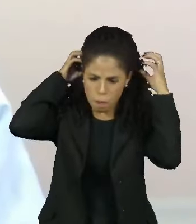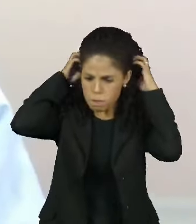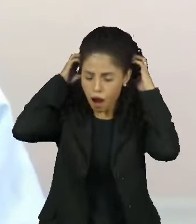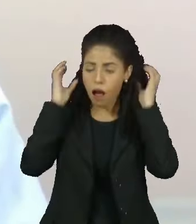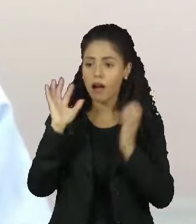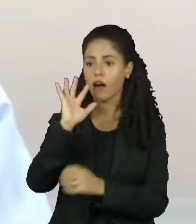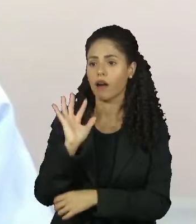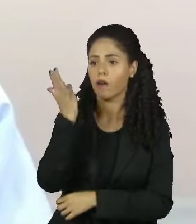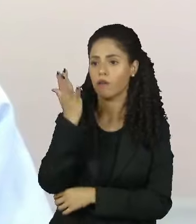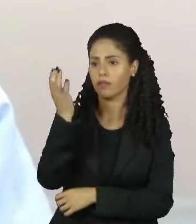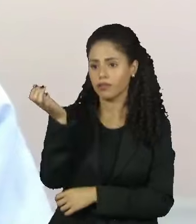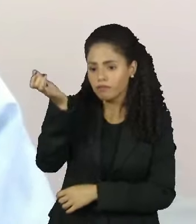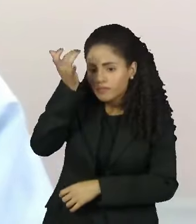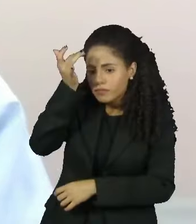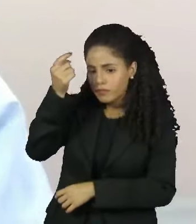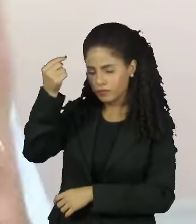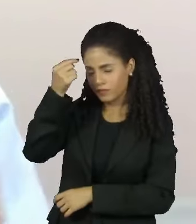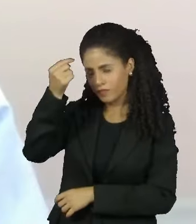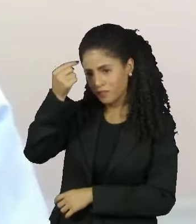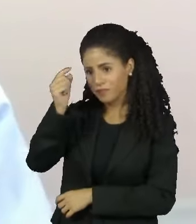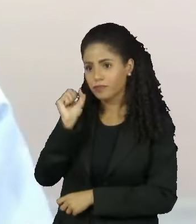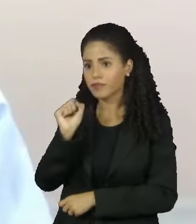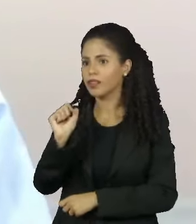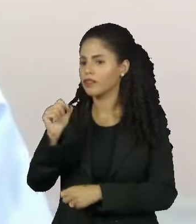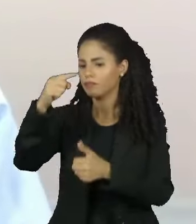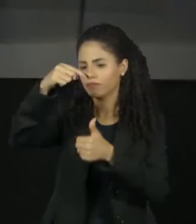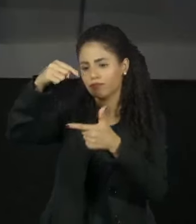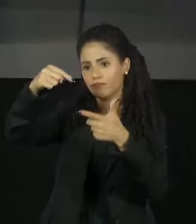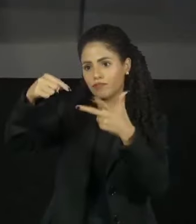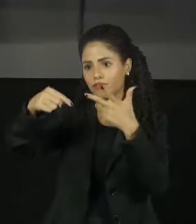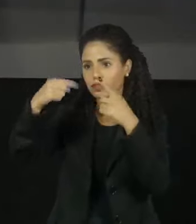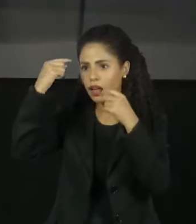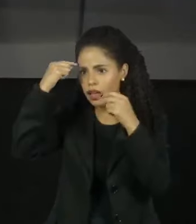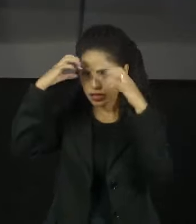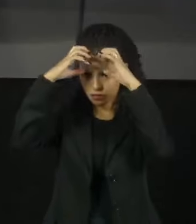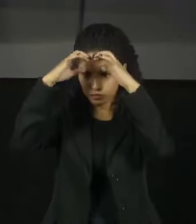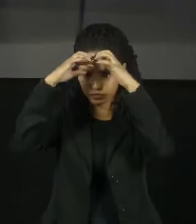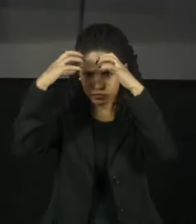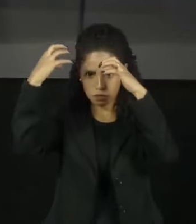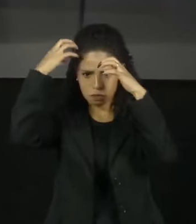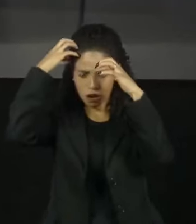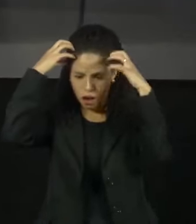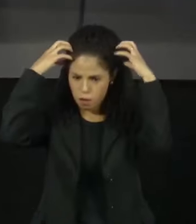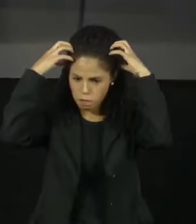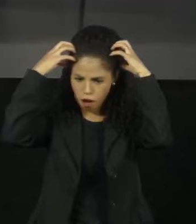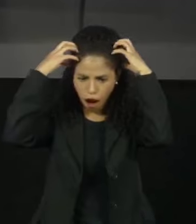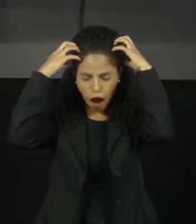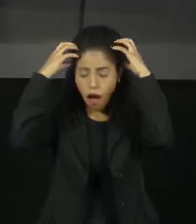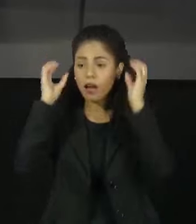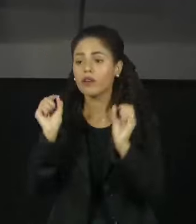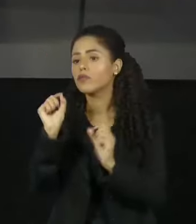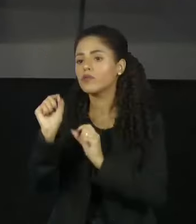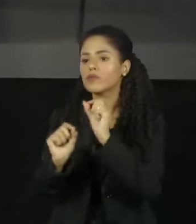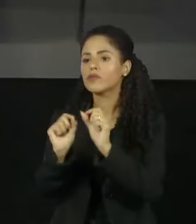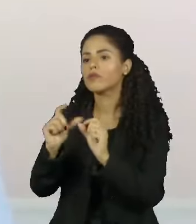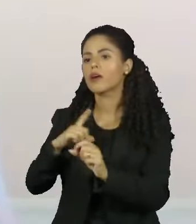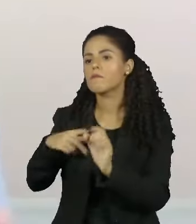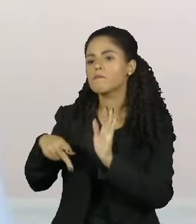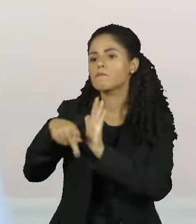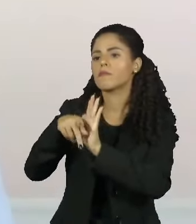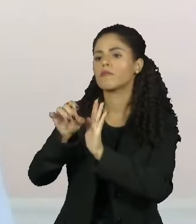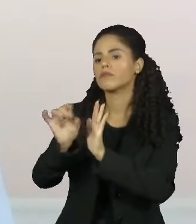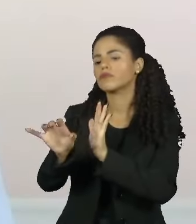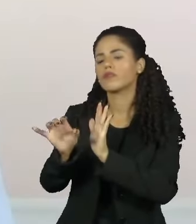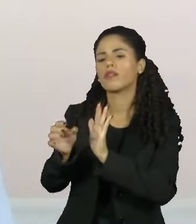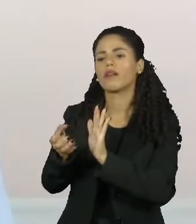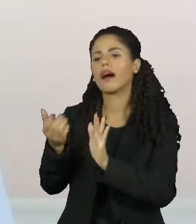do cérebro, que envolve várias regiões. É importante que se diga, não há propriamente, como